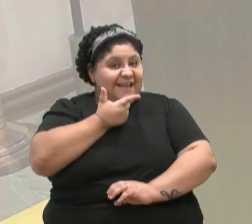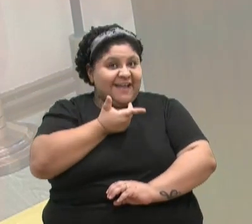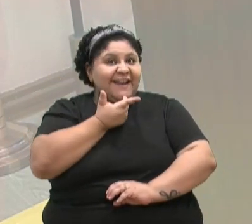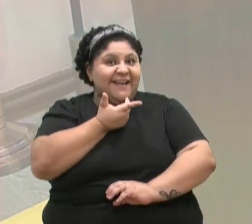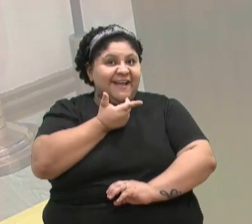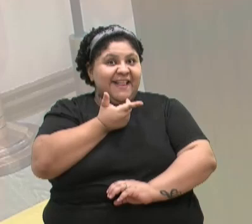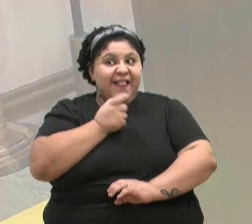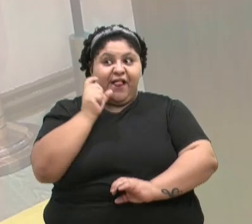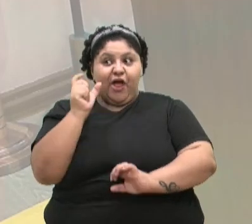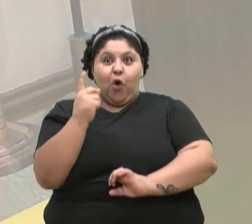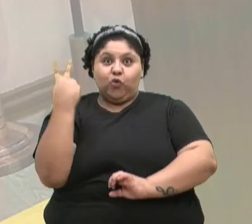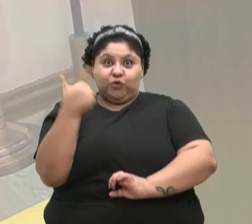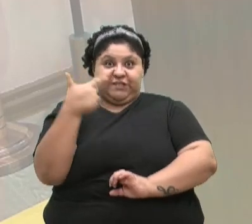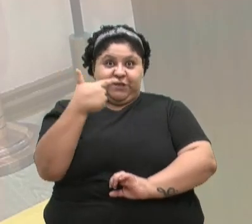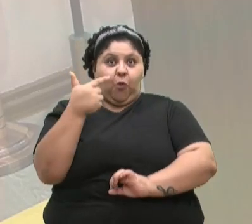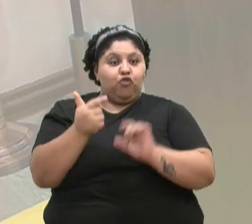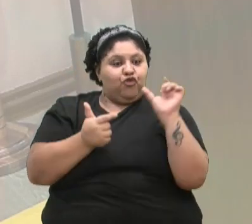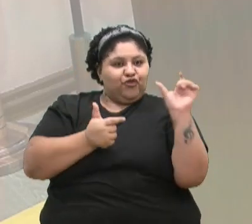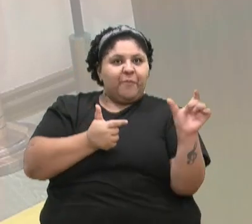me disse que está certo.